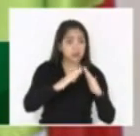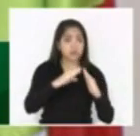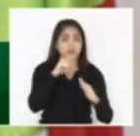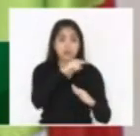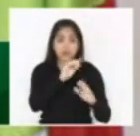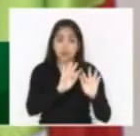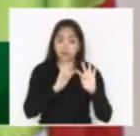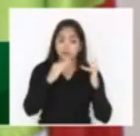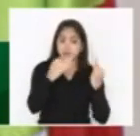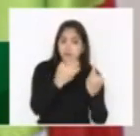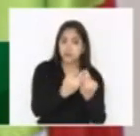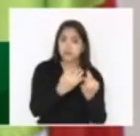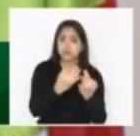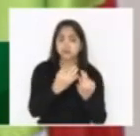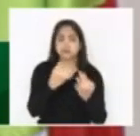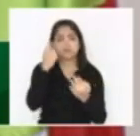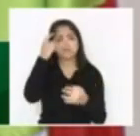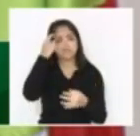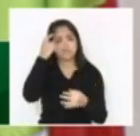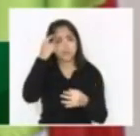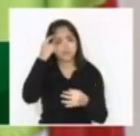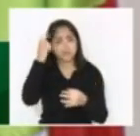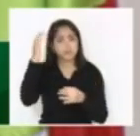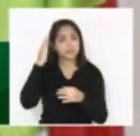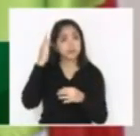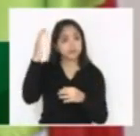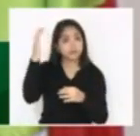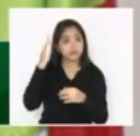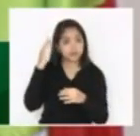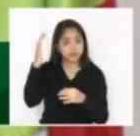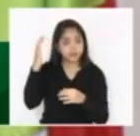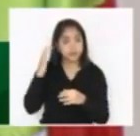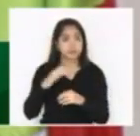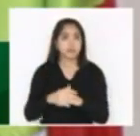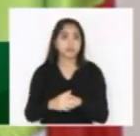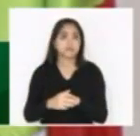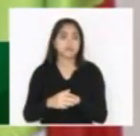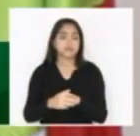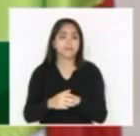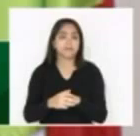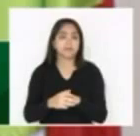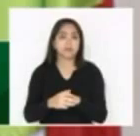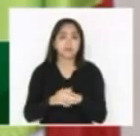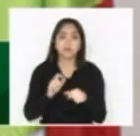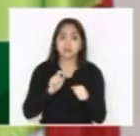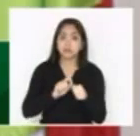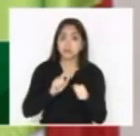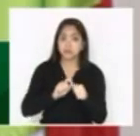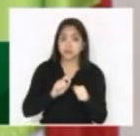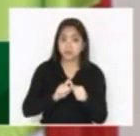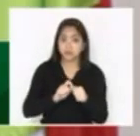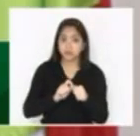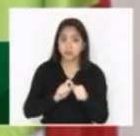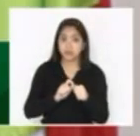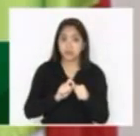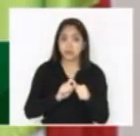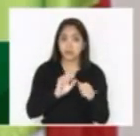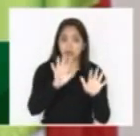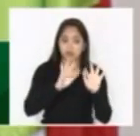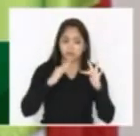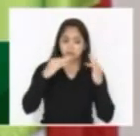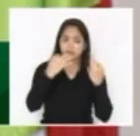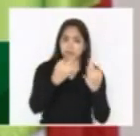Então temos que pensar, temos que refletir, temos que fazer com que a nossa família